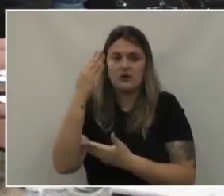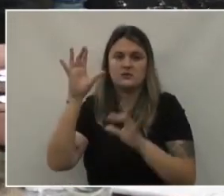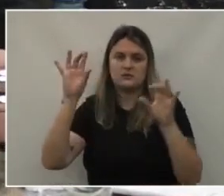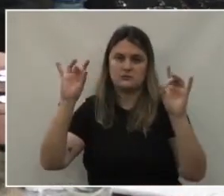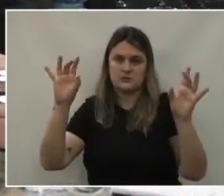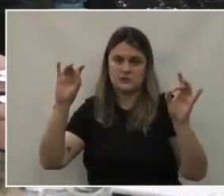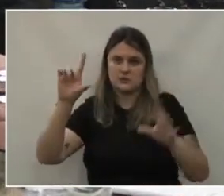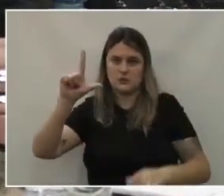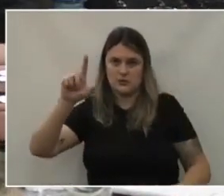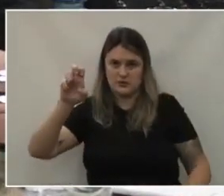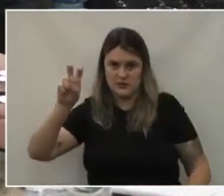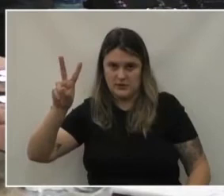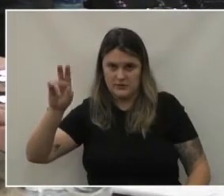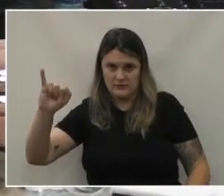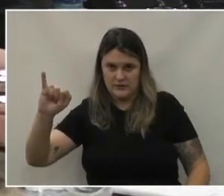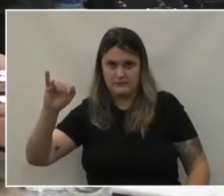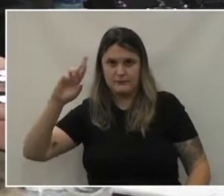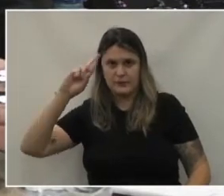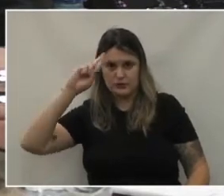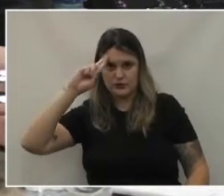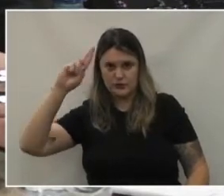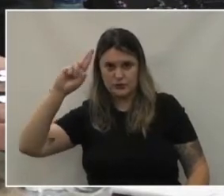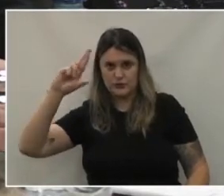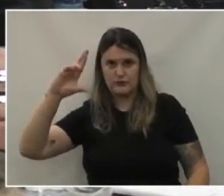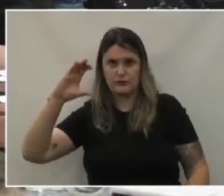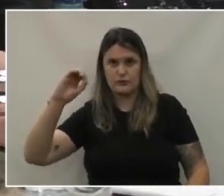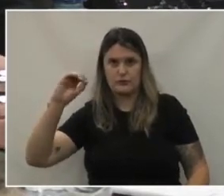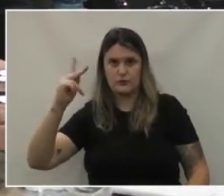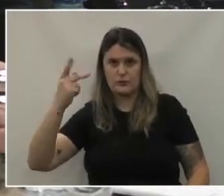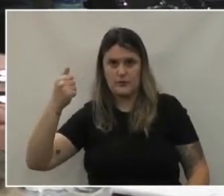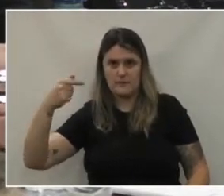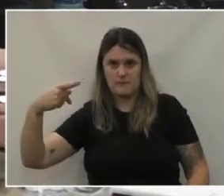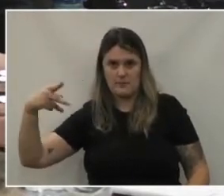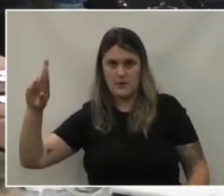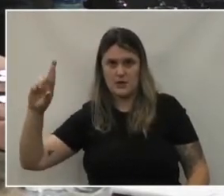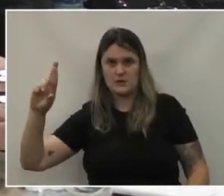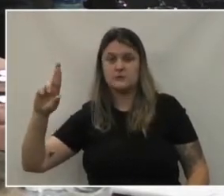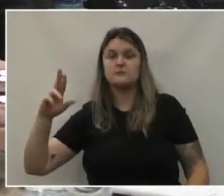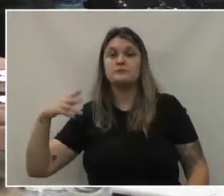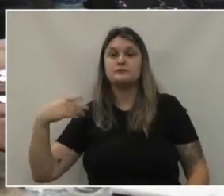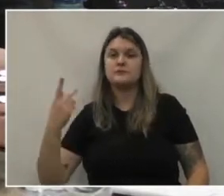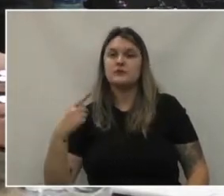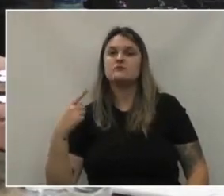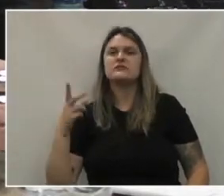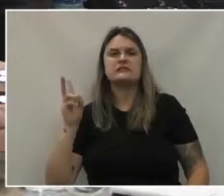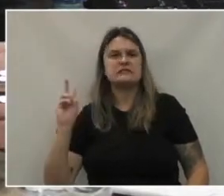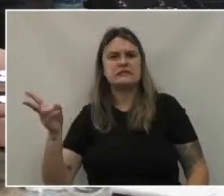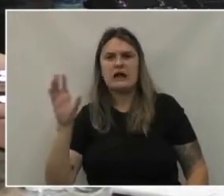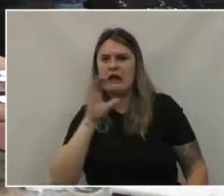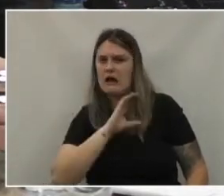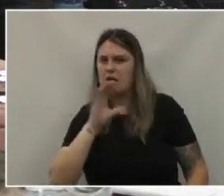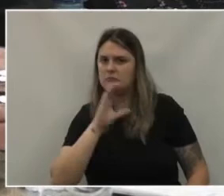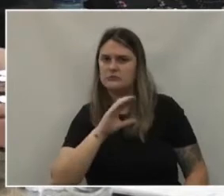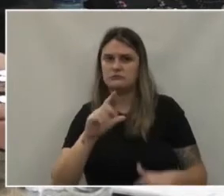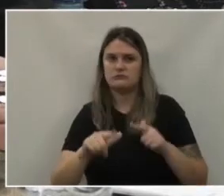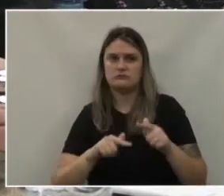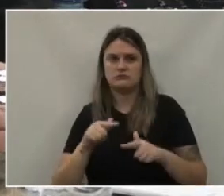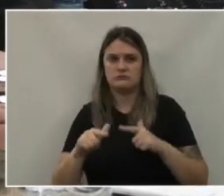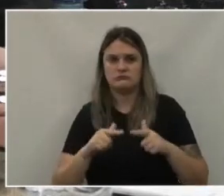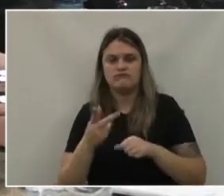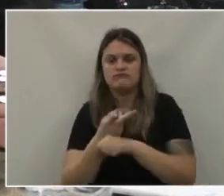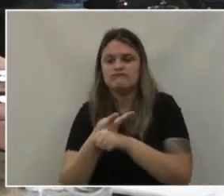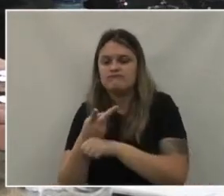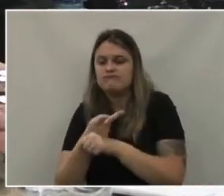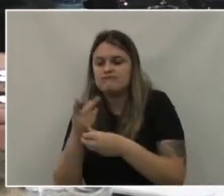agradecimento ao chefe da Coapar, Levi Castilho, pela celeridade, para